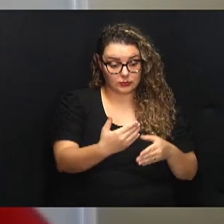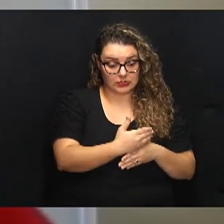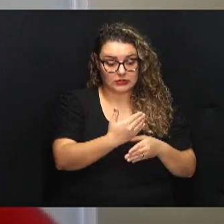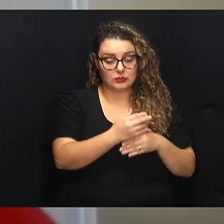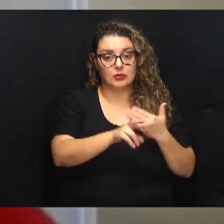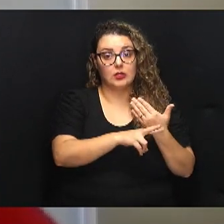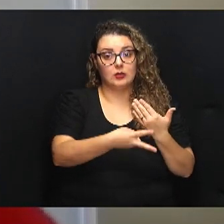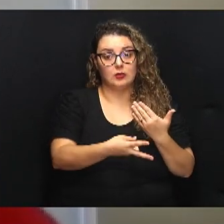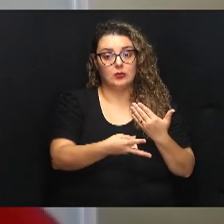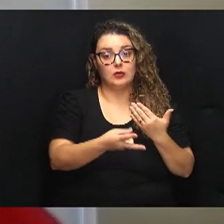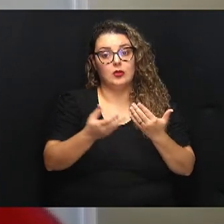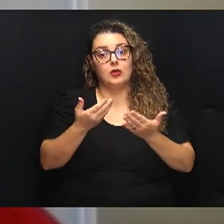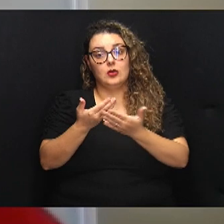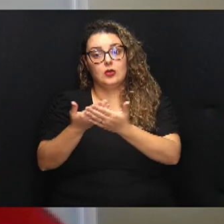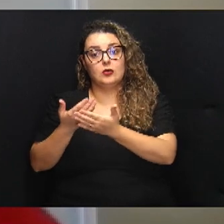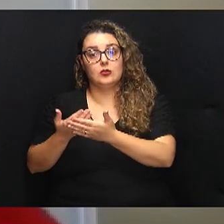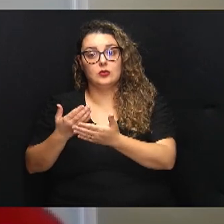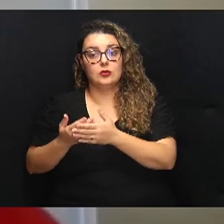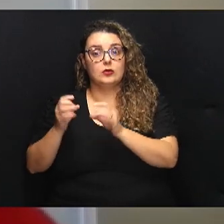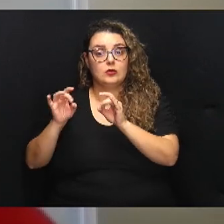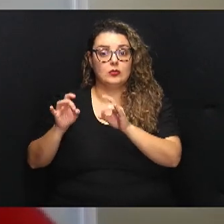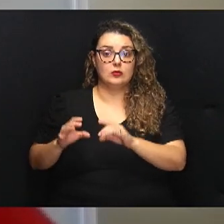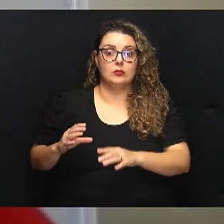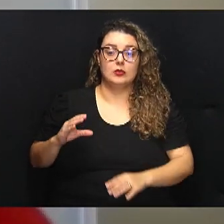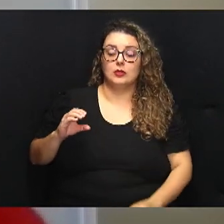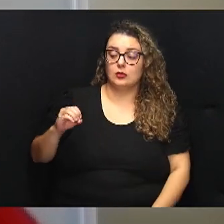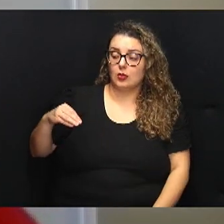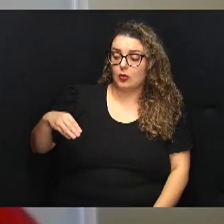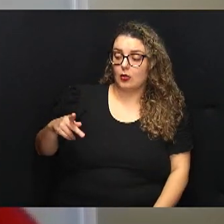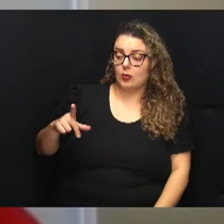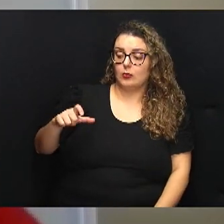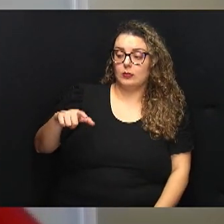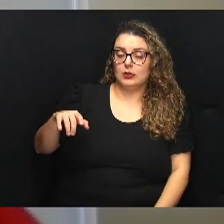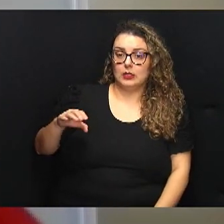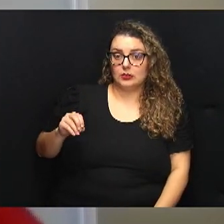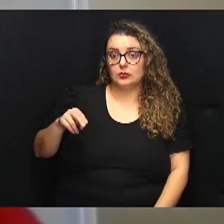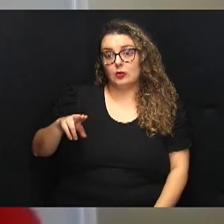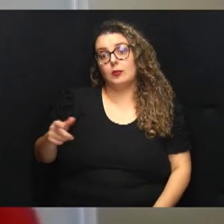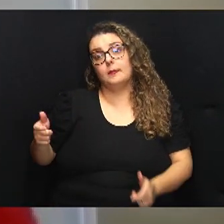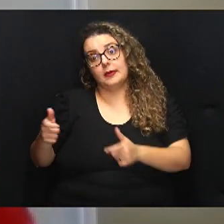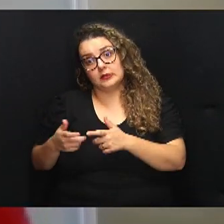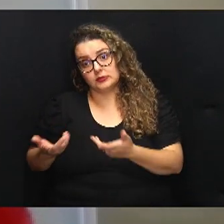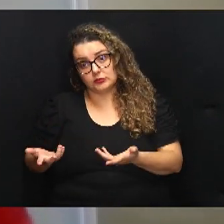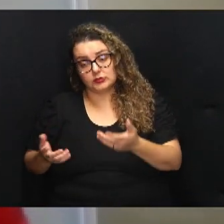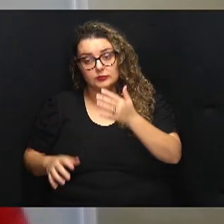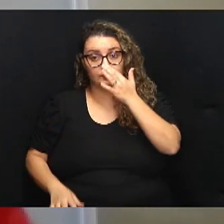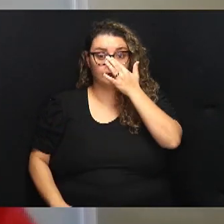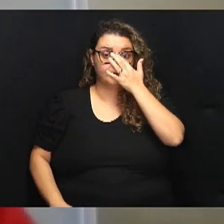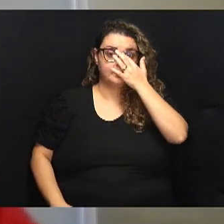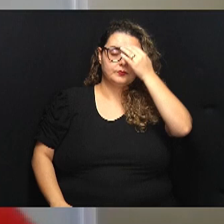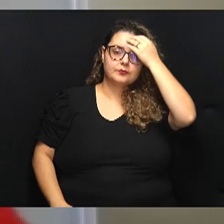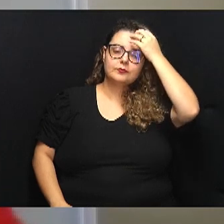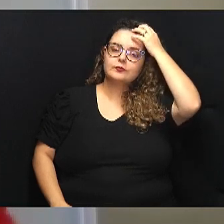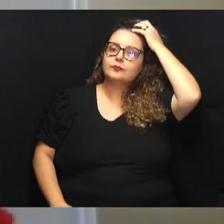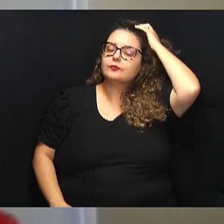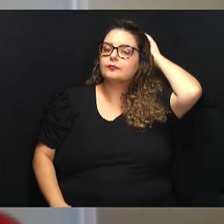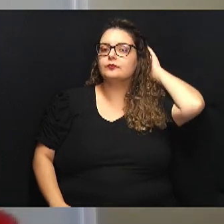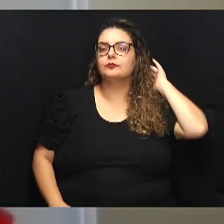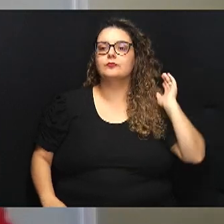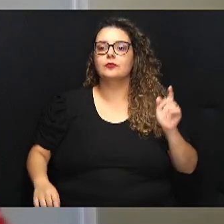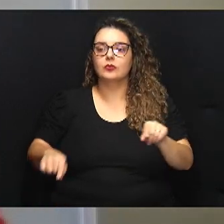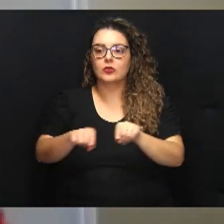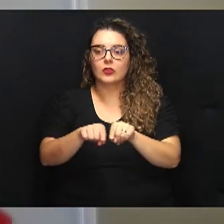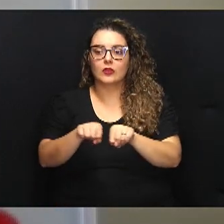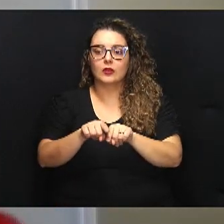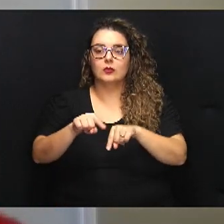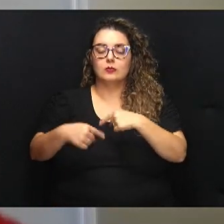é necessariamente mais complexo ou menos complexo. Então, além disso, outra